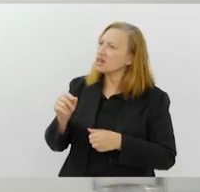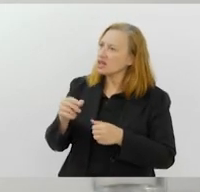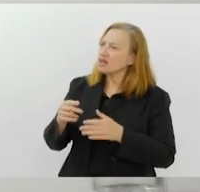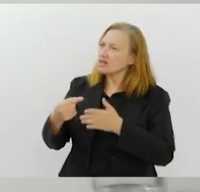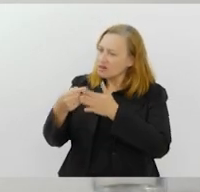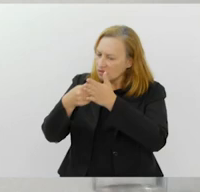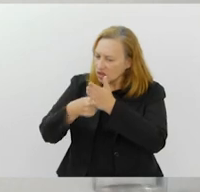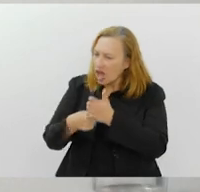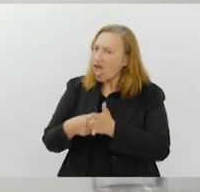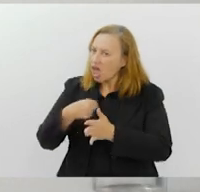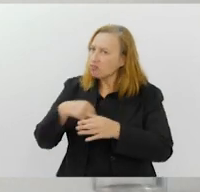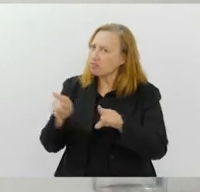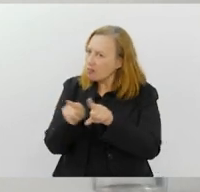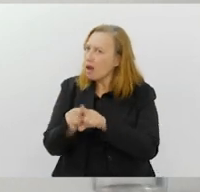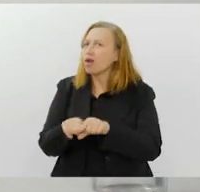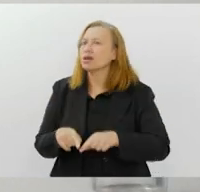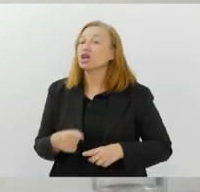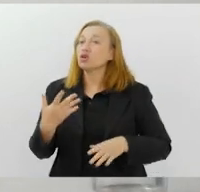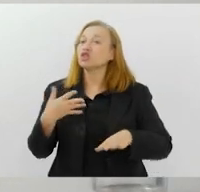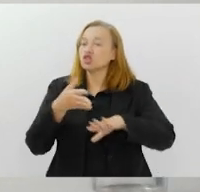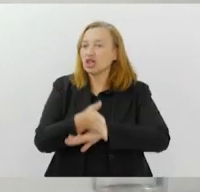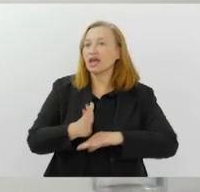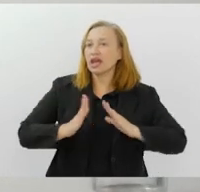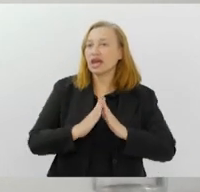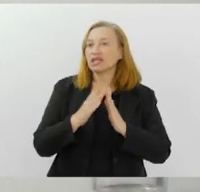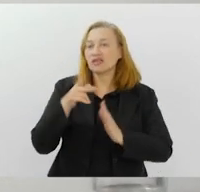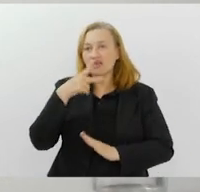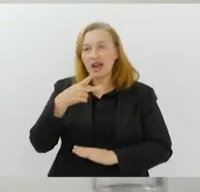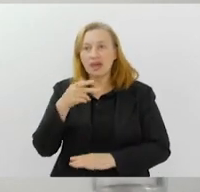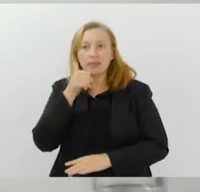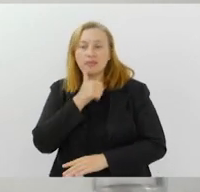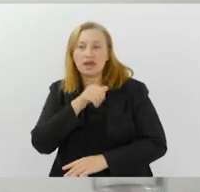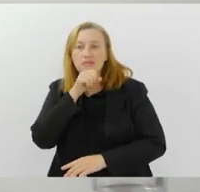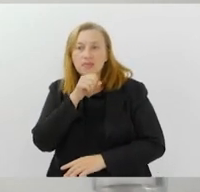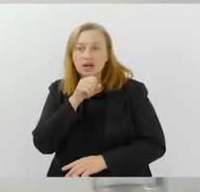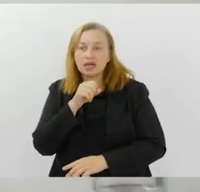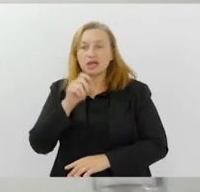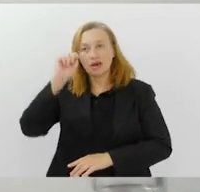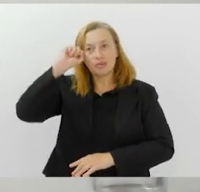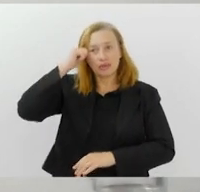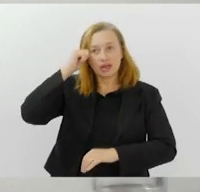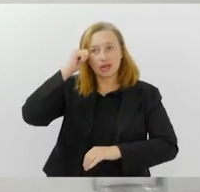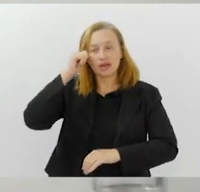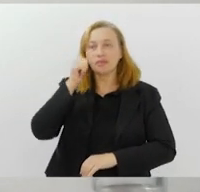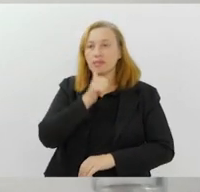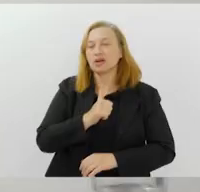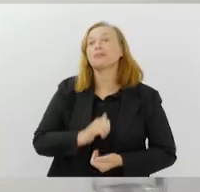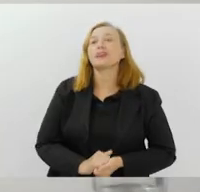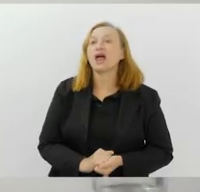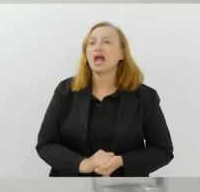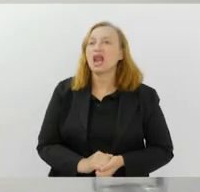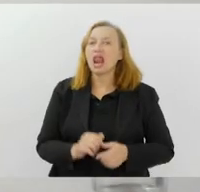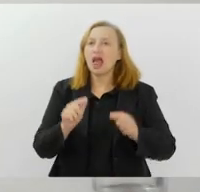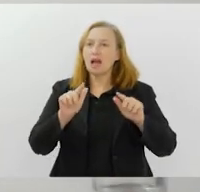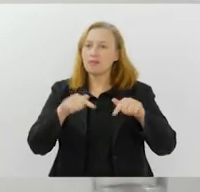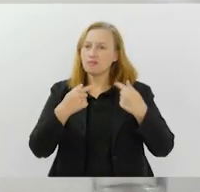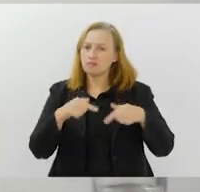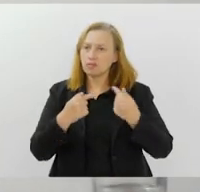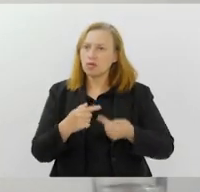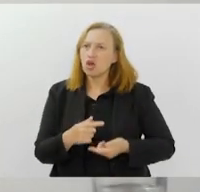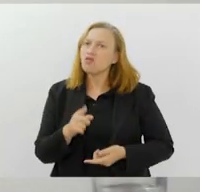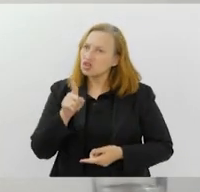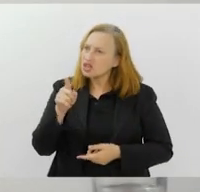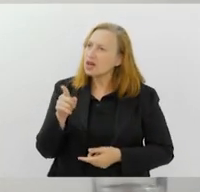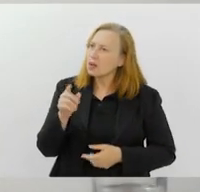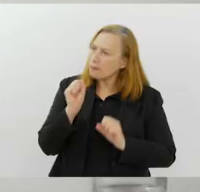também e quando eu cheguei em casa e contei pra minha mãe que é uma mulher negra retinta ela brigou comigo e falou você